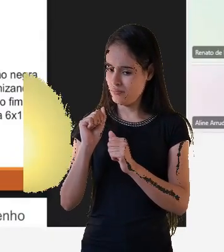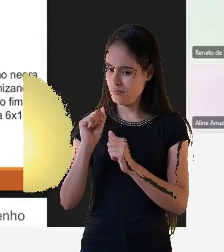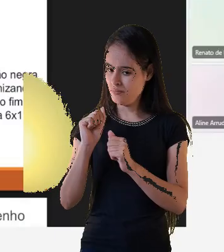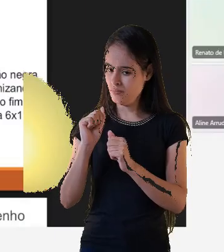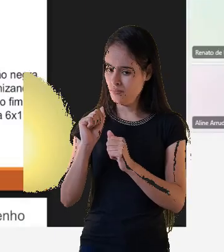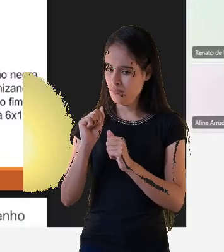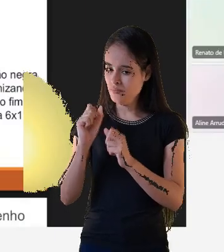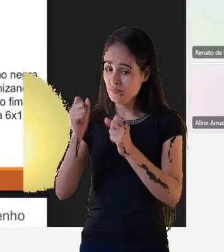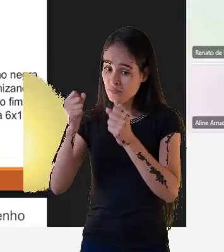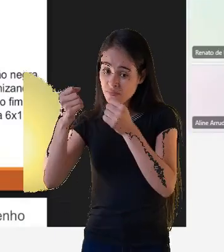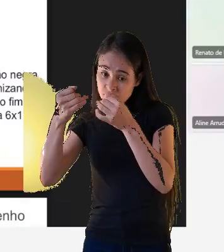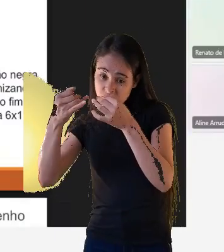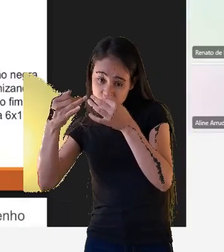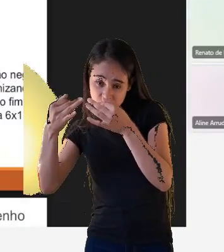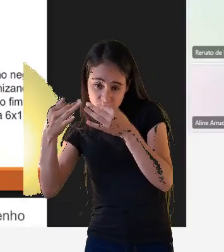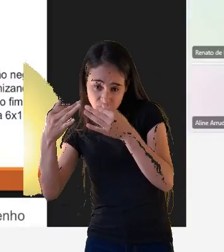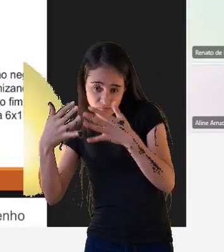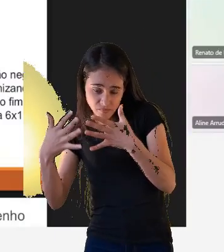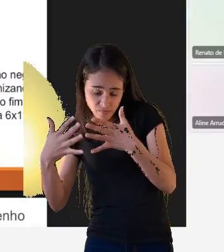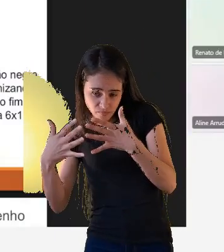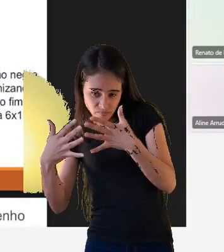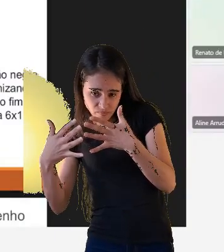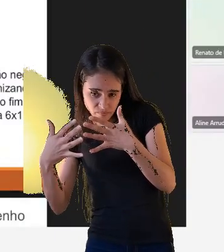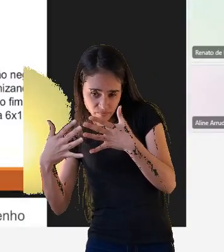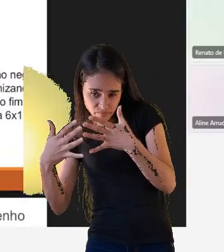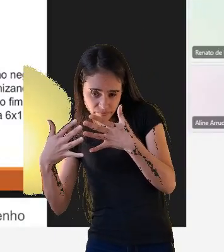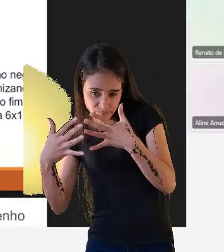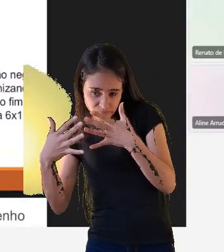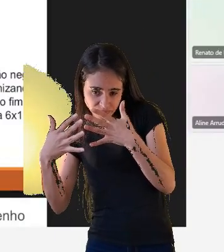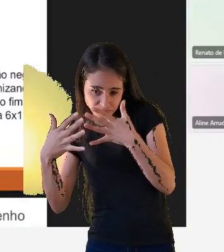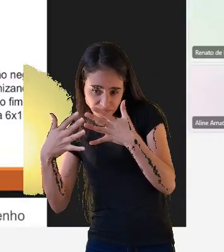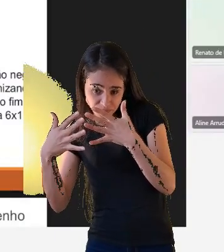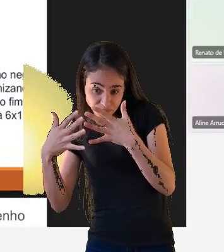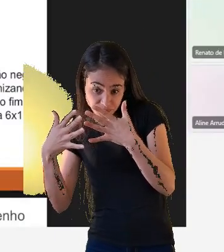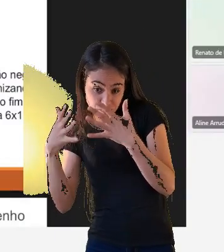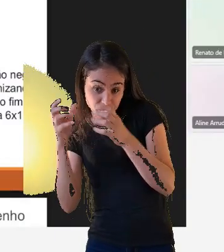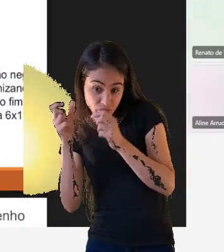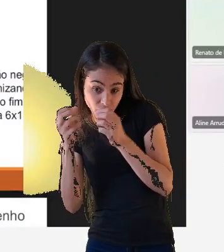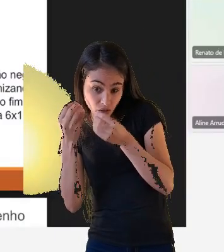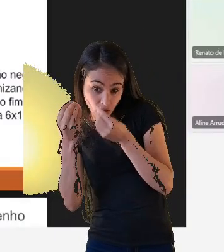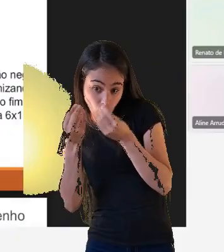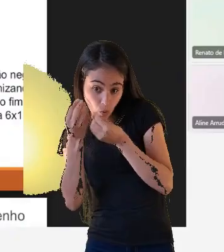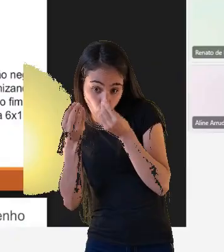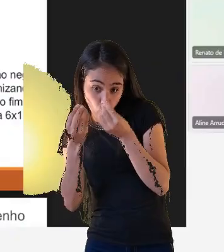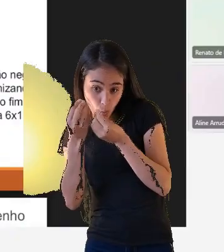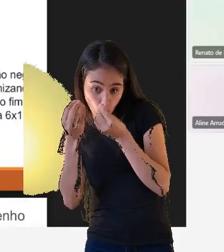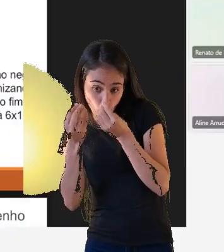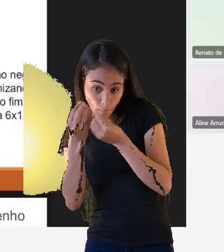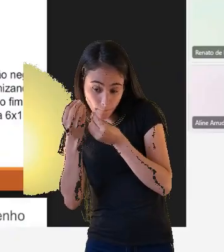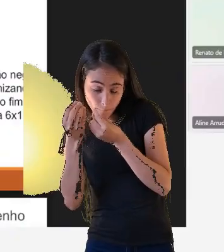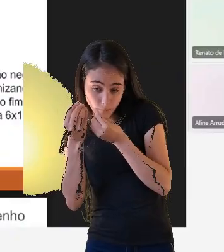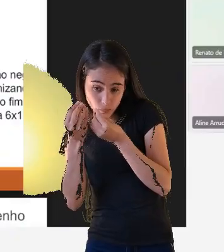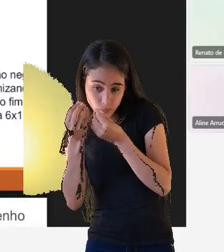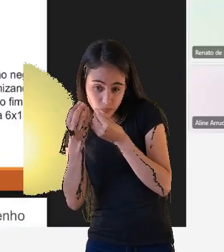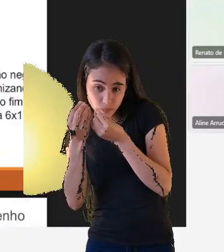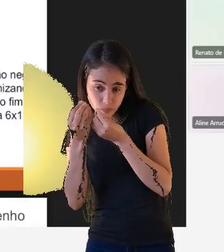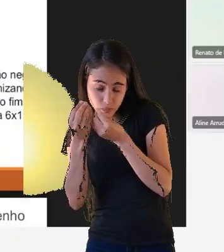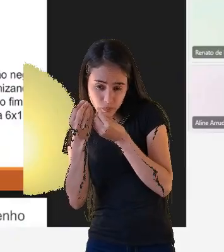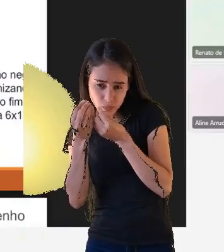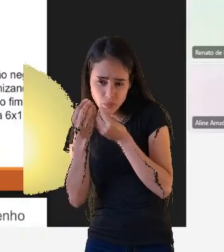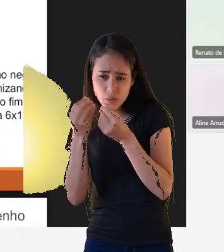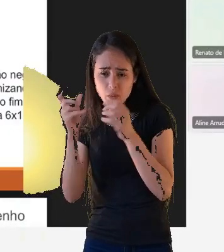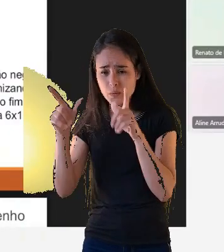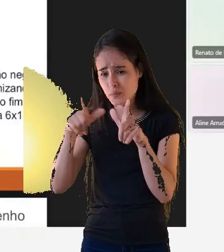que também é um resquício, né, uma herança da escravização, né. Então, coloco essas 3 mulheres aqui,